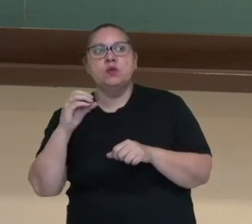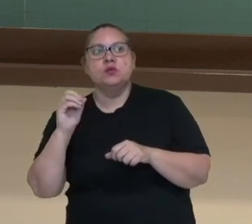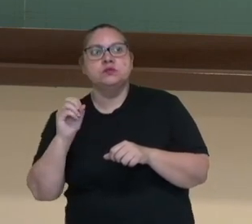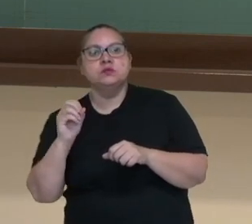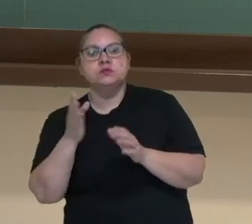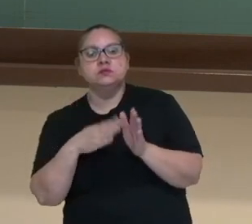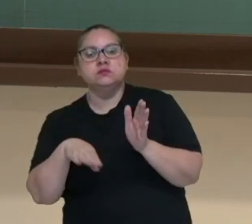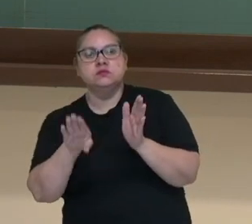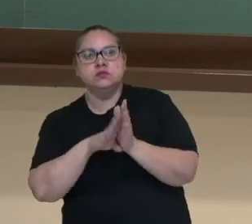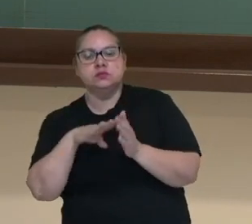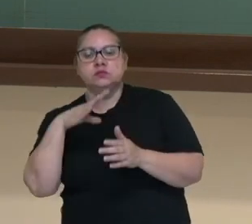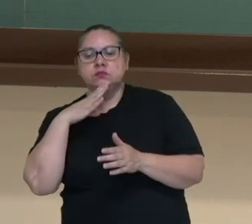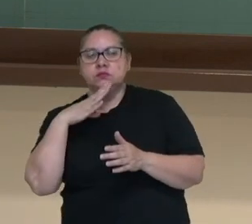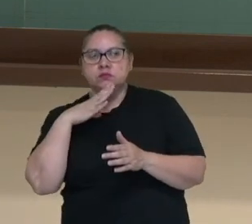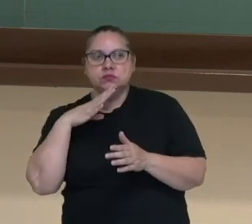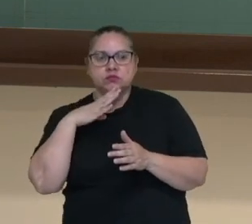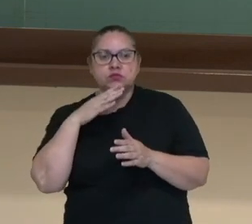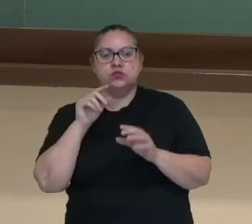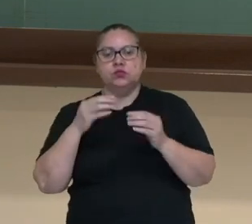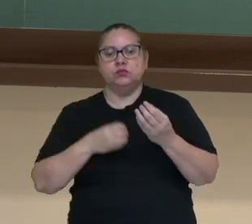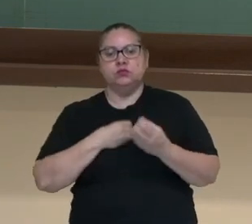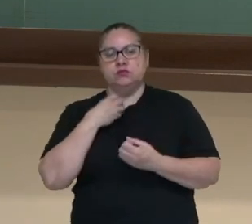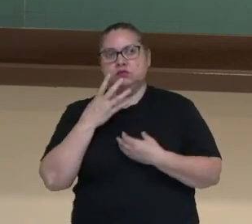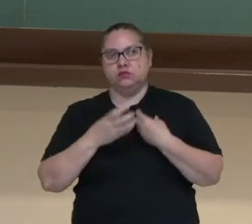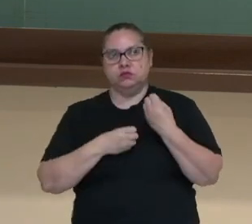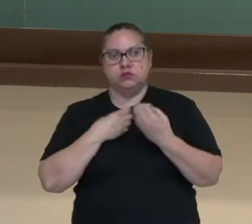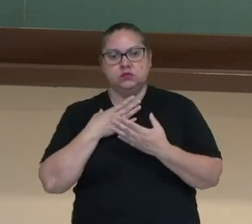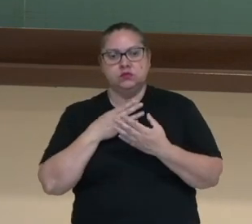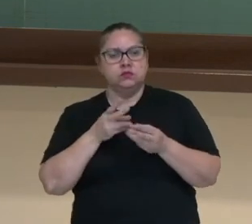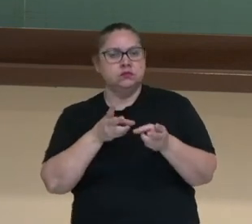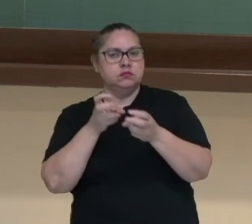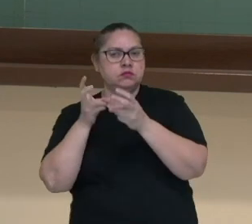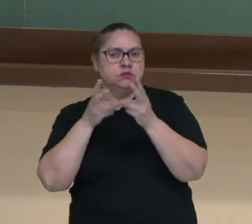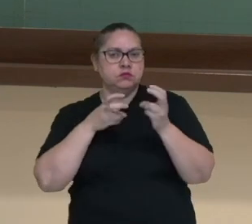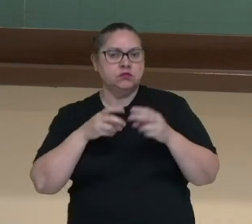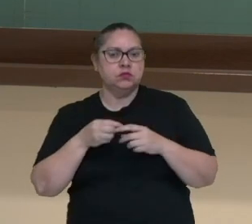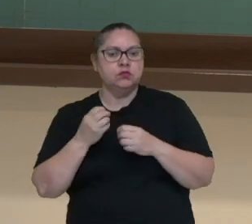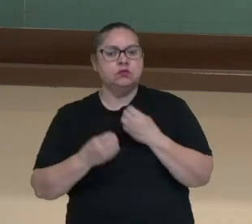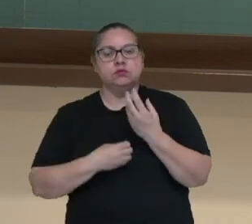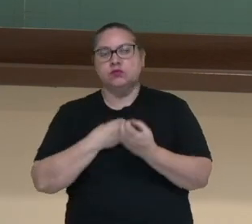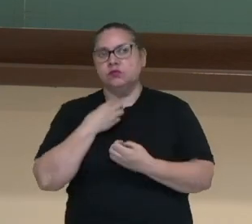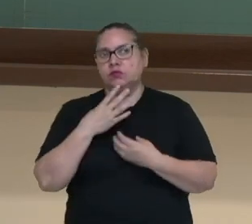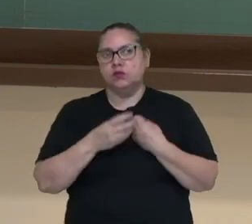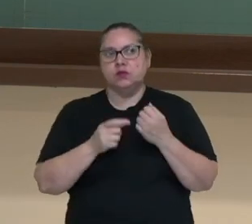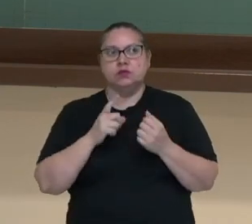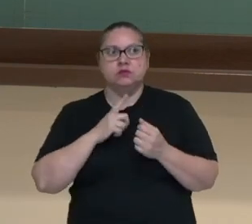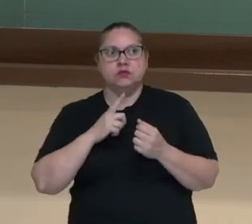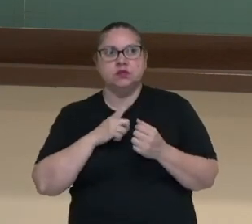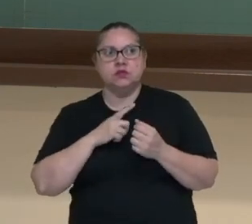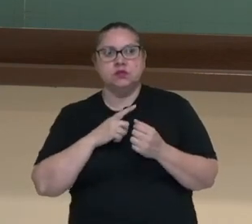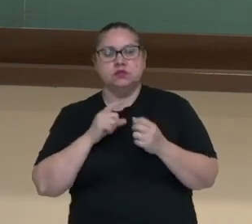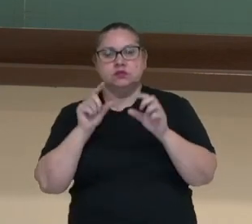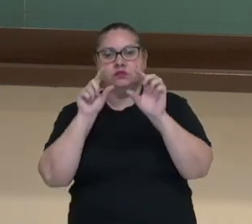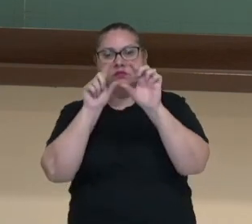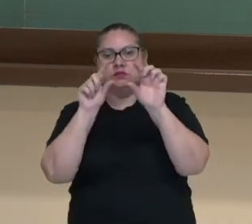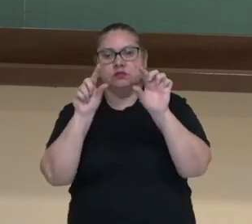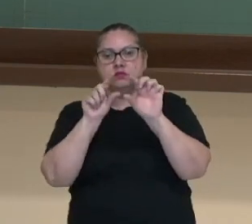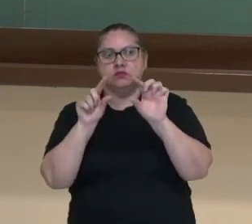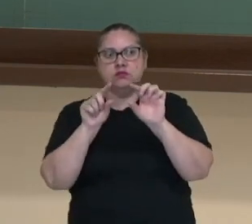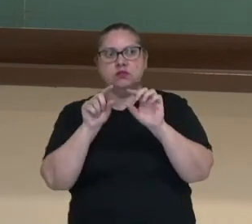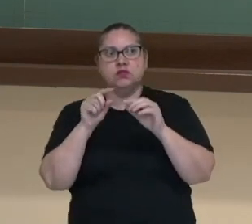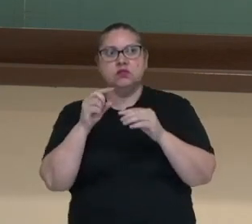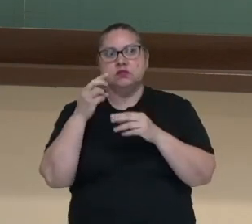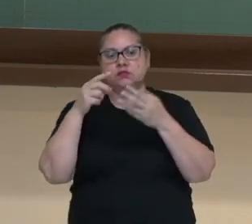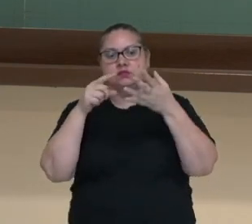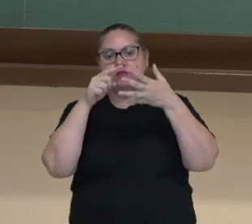aqui dos conhecimentos sobre poesia, eu percebo que o poema pode ter, para além do verso,